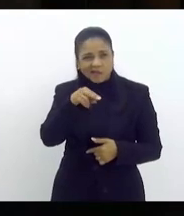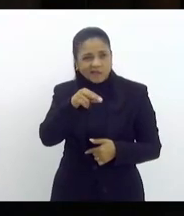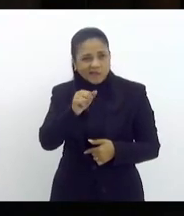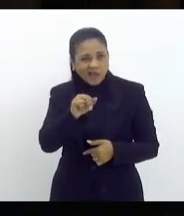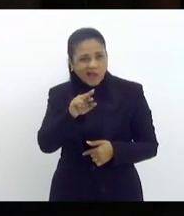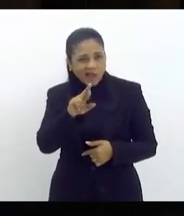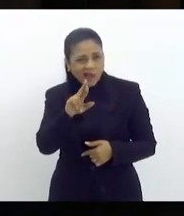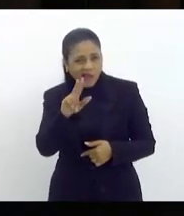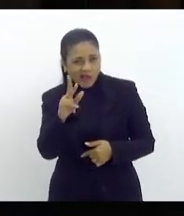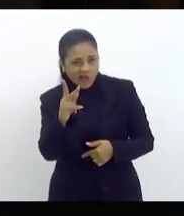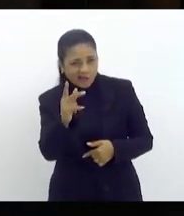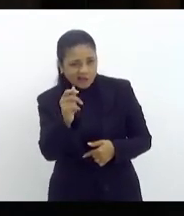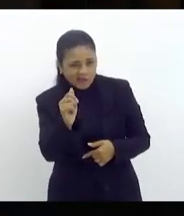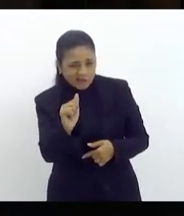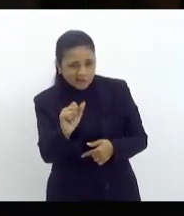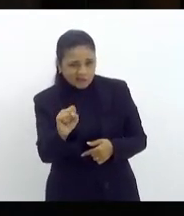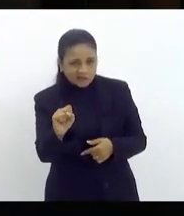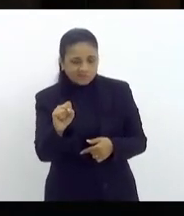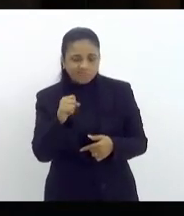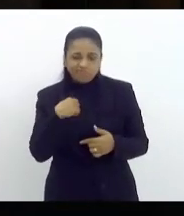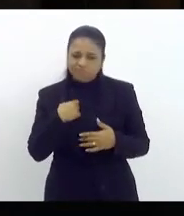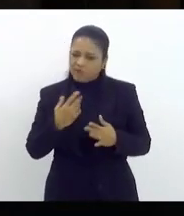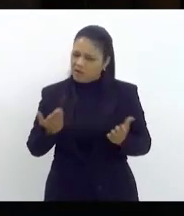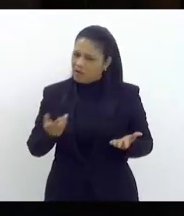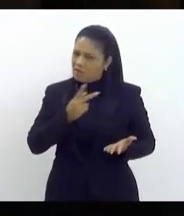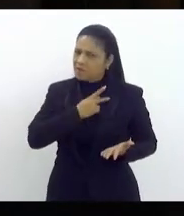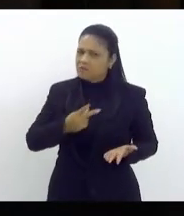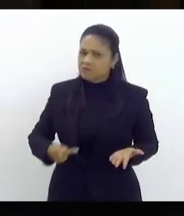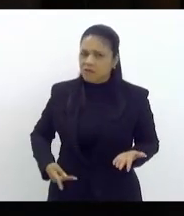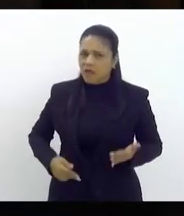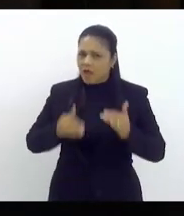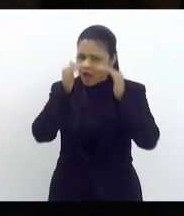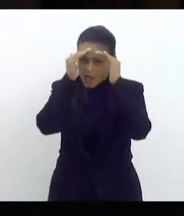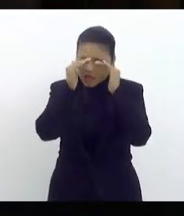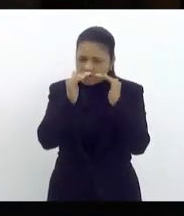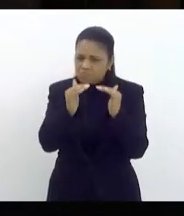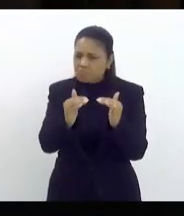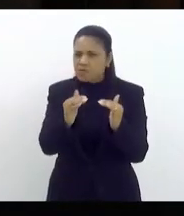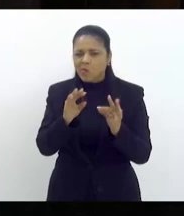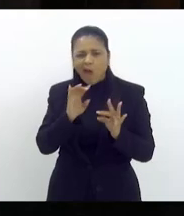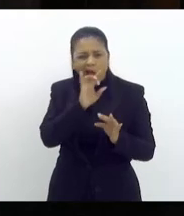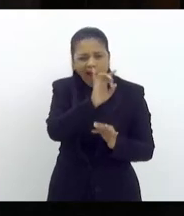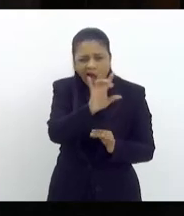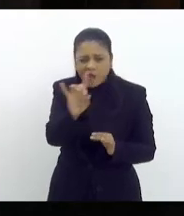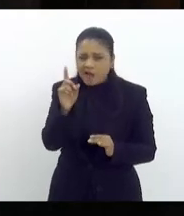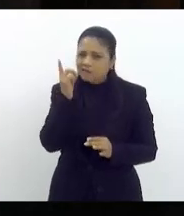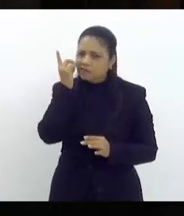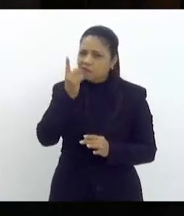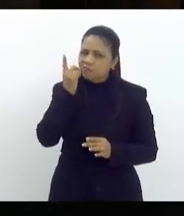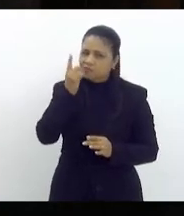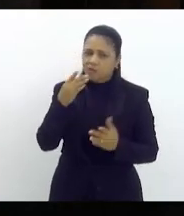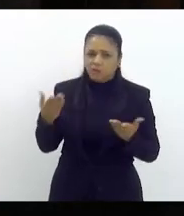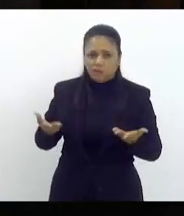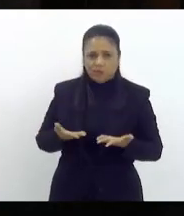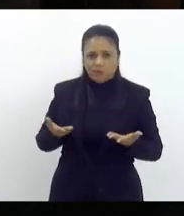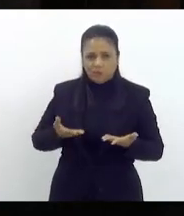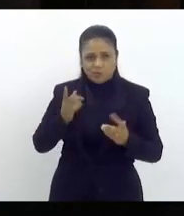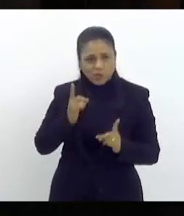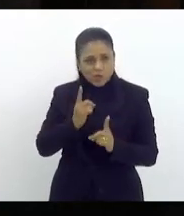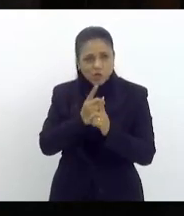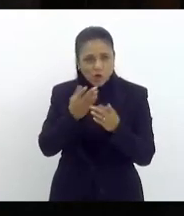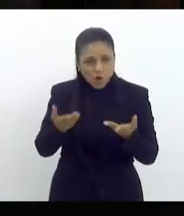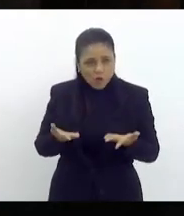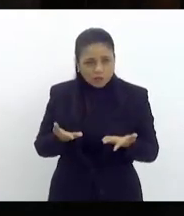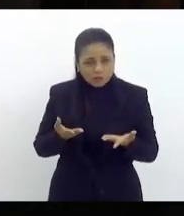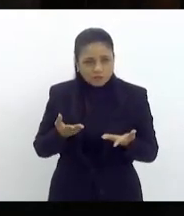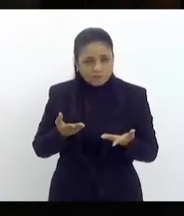mas senhor presidente com todo o respeito a cada parlamentar e colega que aqui se encontra o